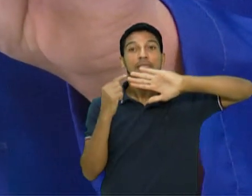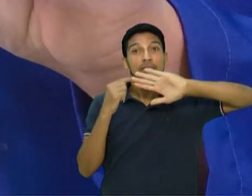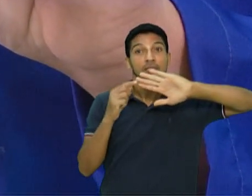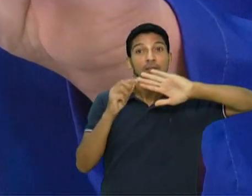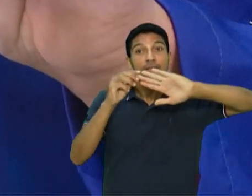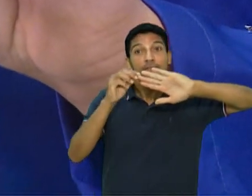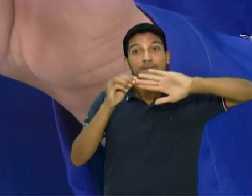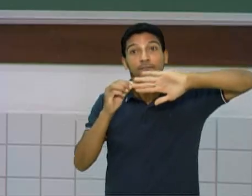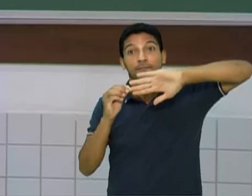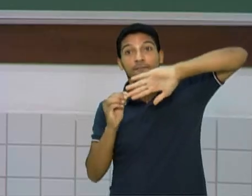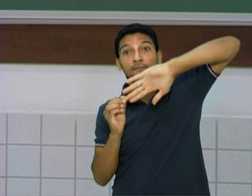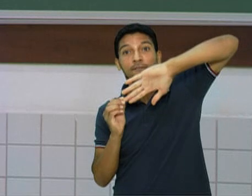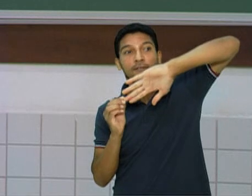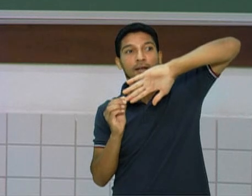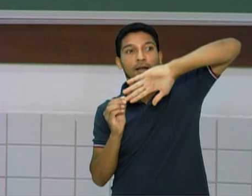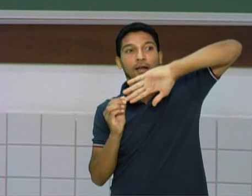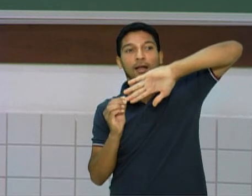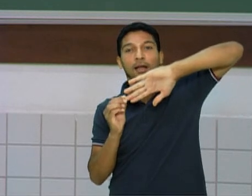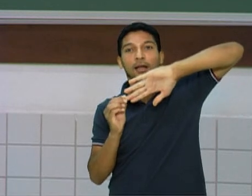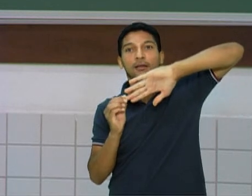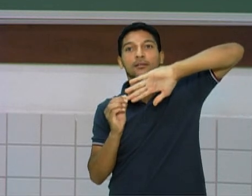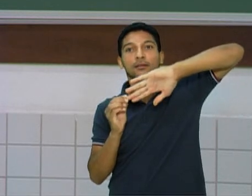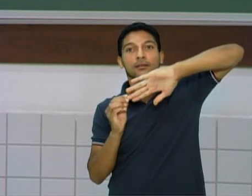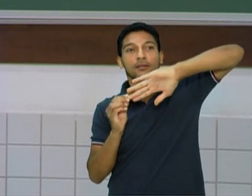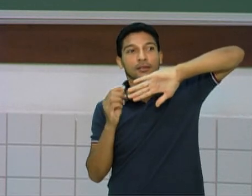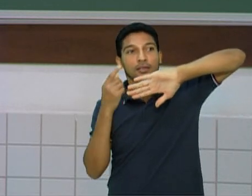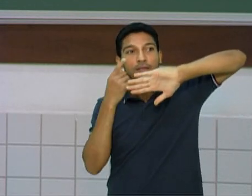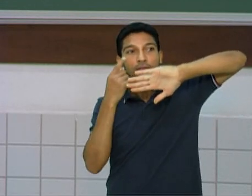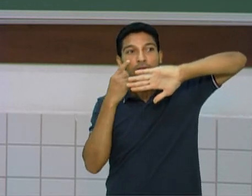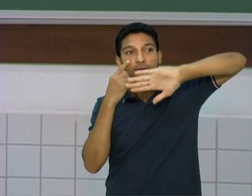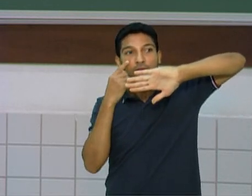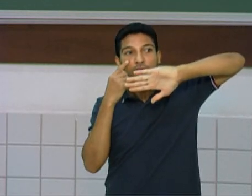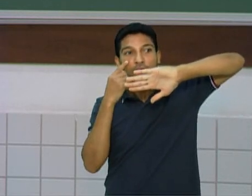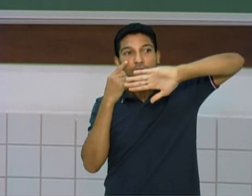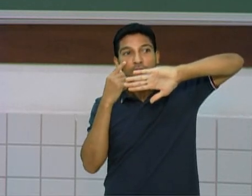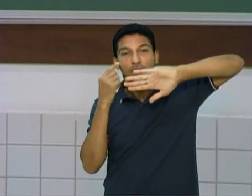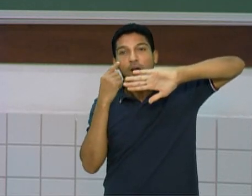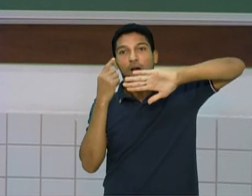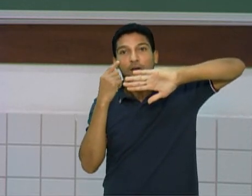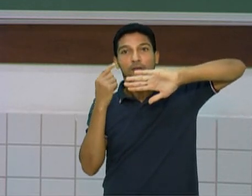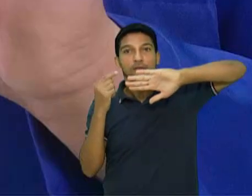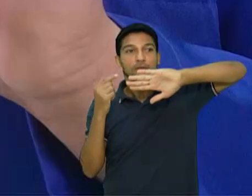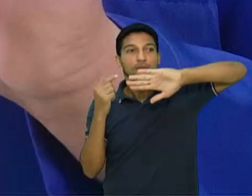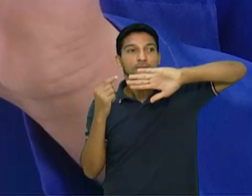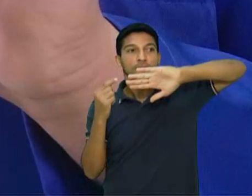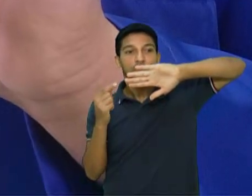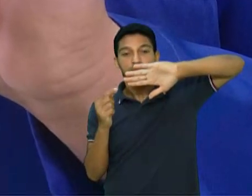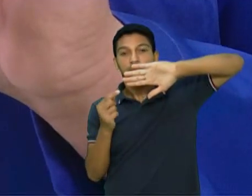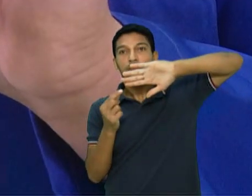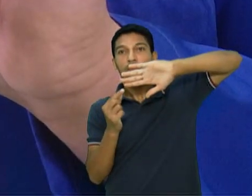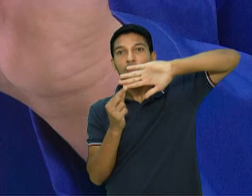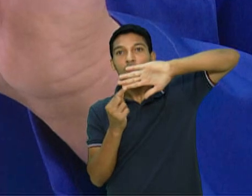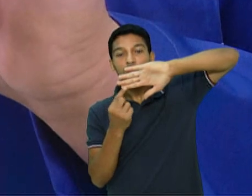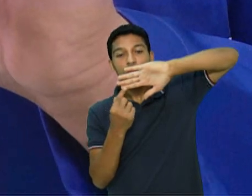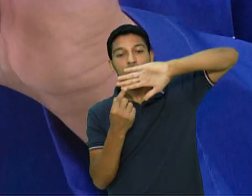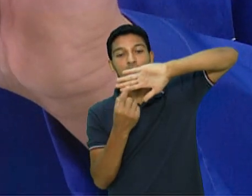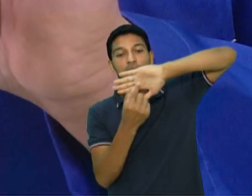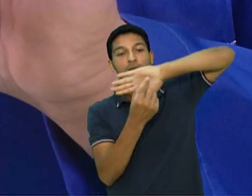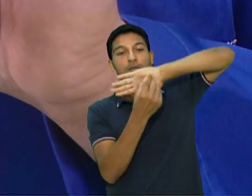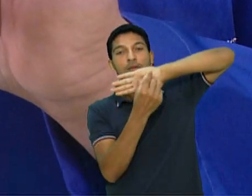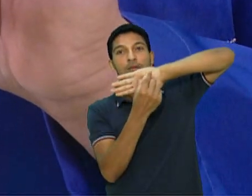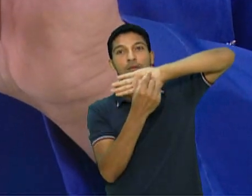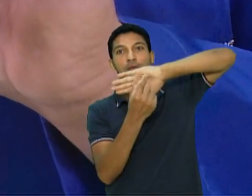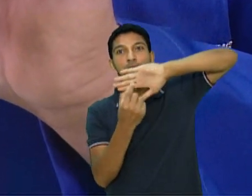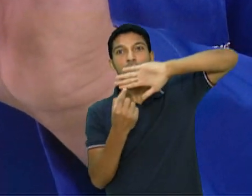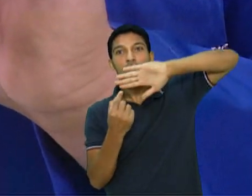acontece? A projeção ortogonal lá no solo vai ser agora uma linha que vai desse ponto a esse, que